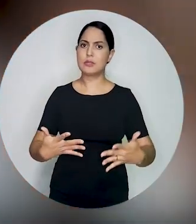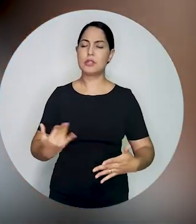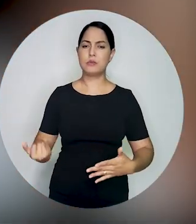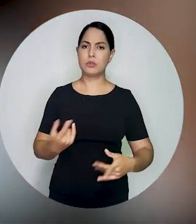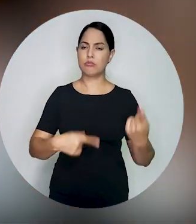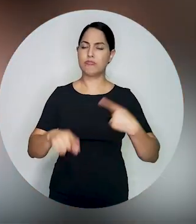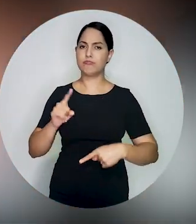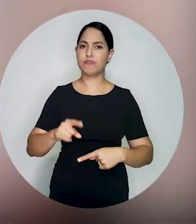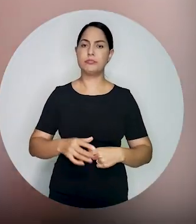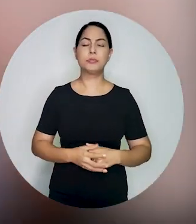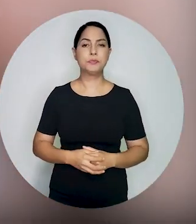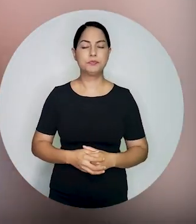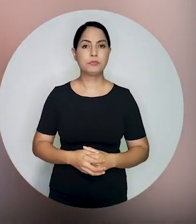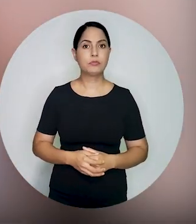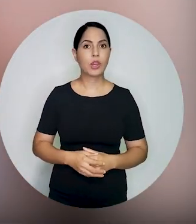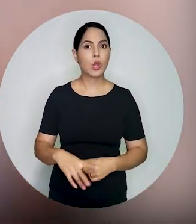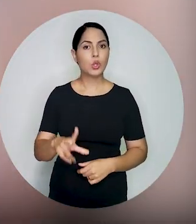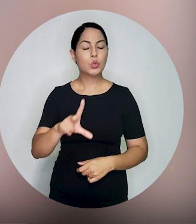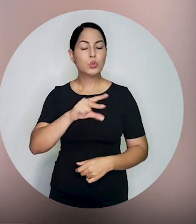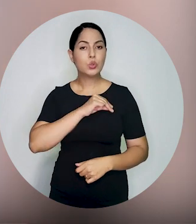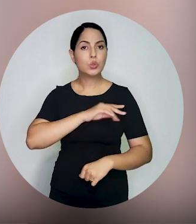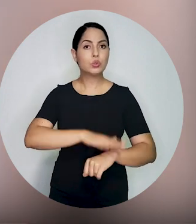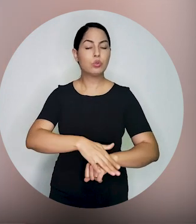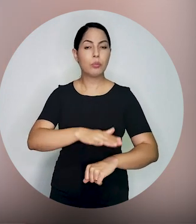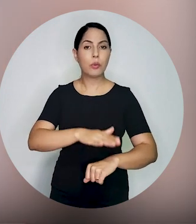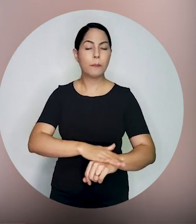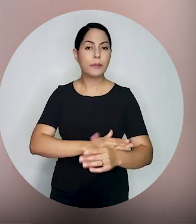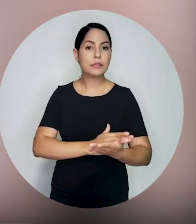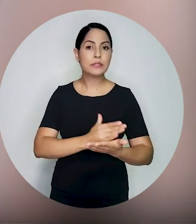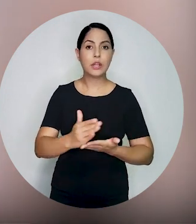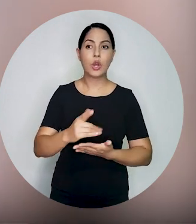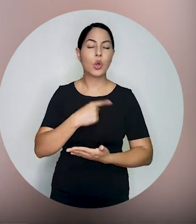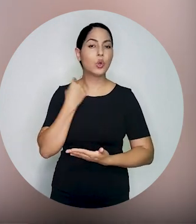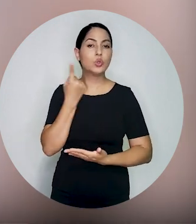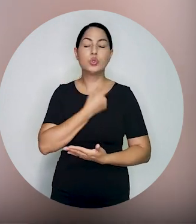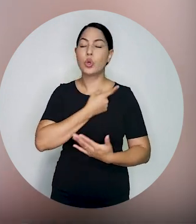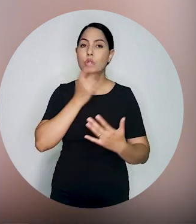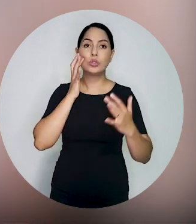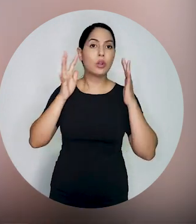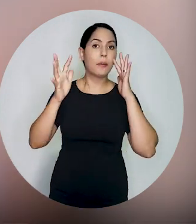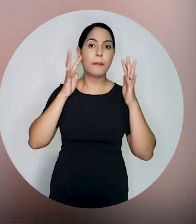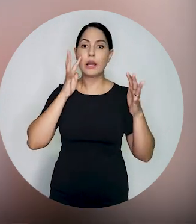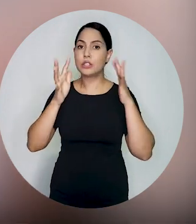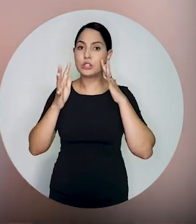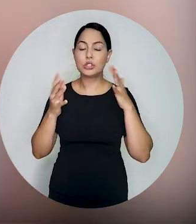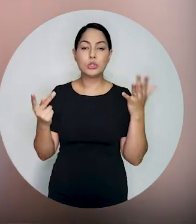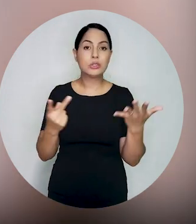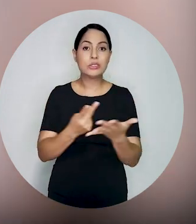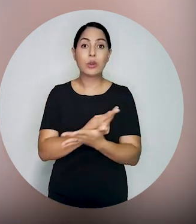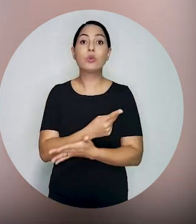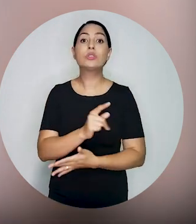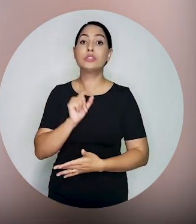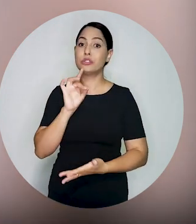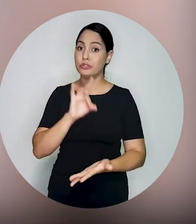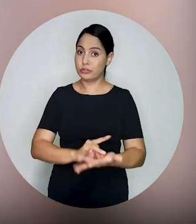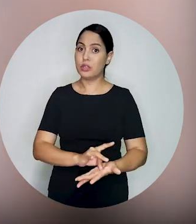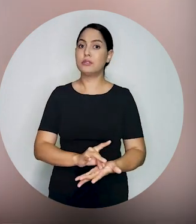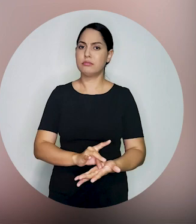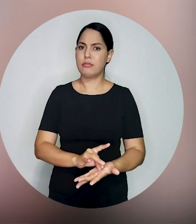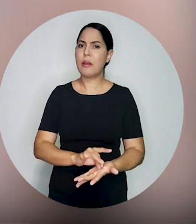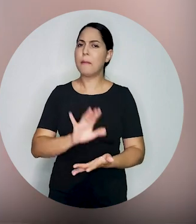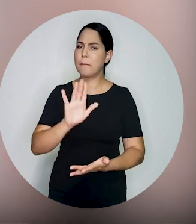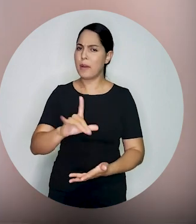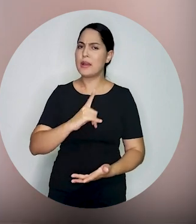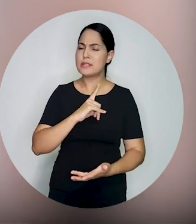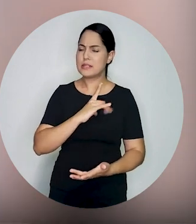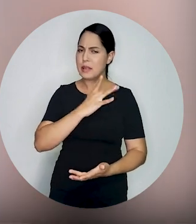lei é um avanço. No momento do calor, às vezes a gente não tem a noção, a lucidez, né, de